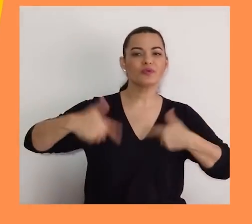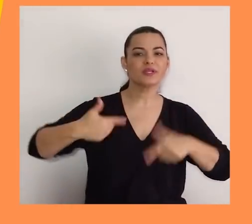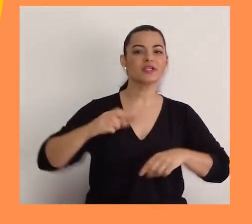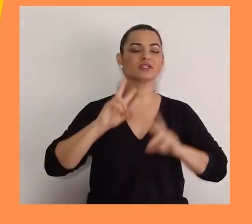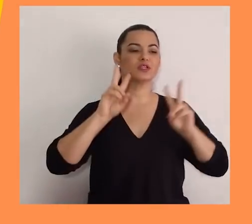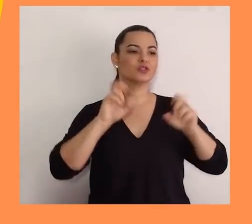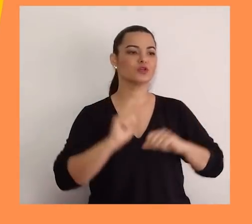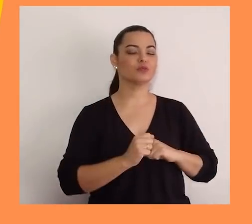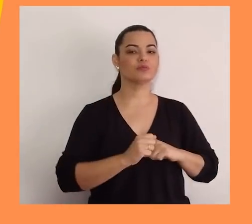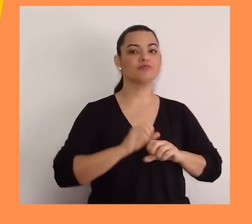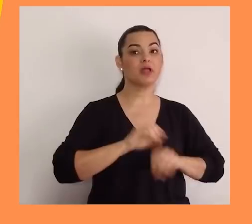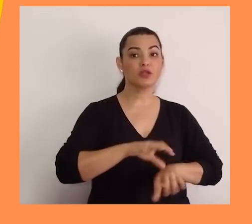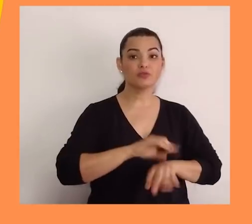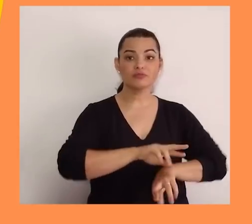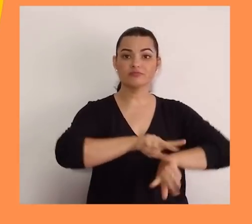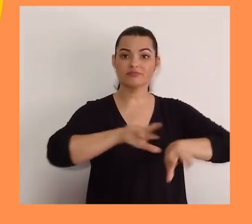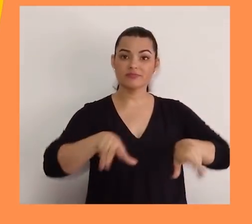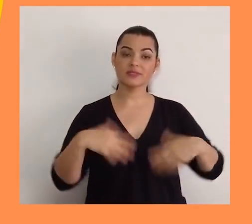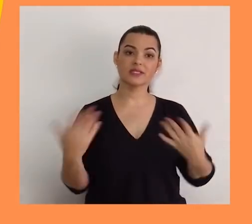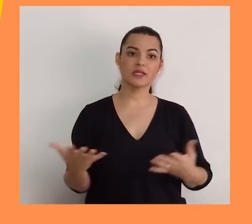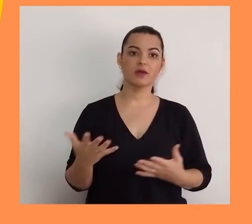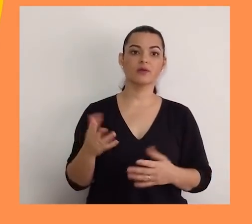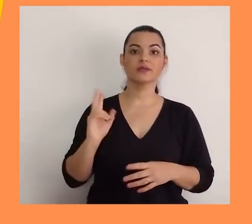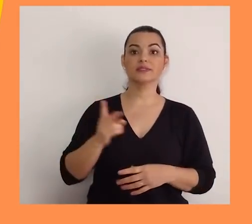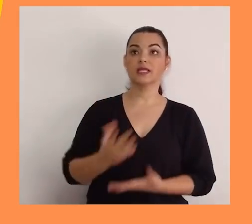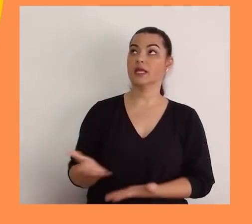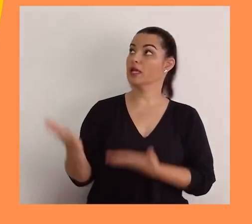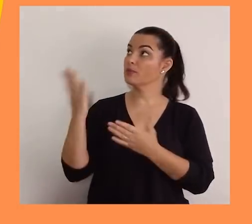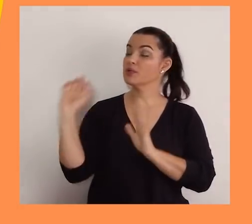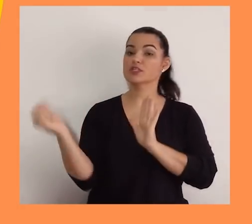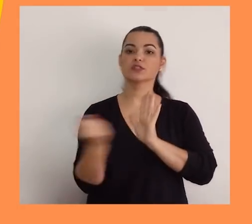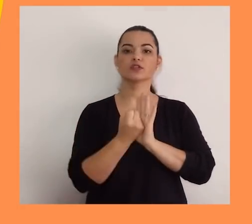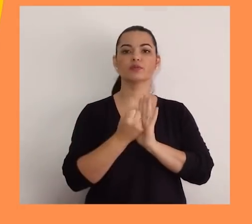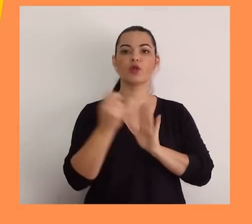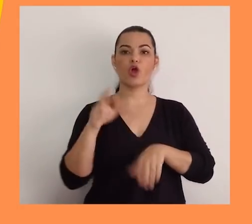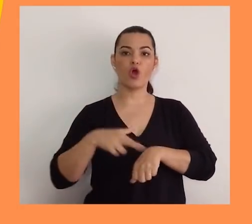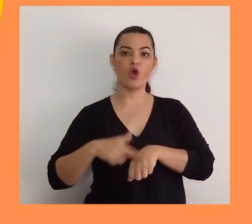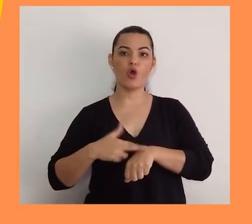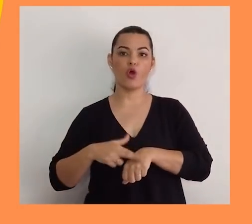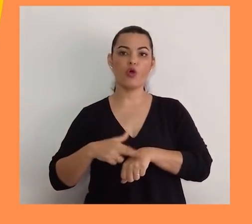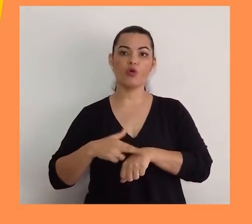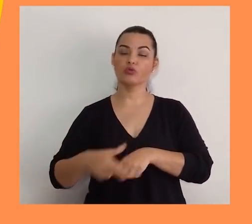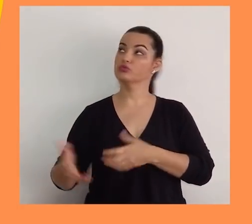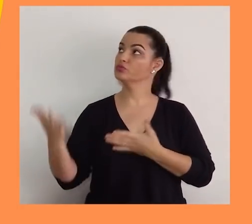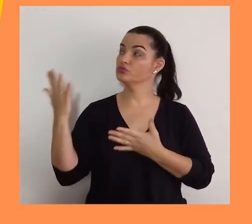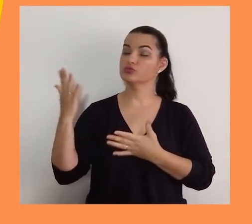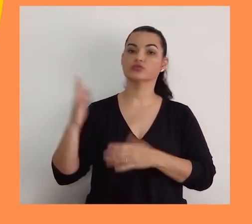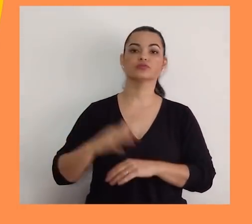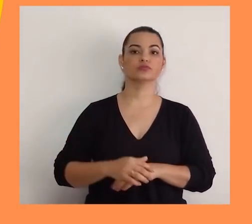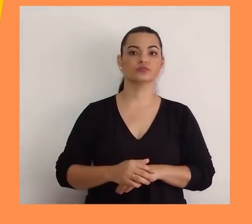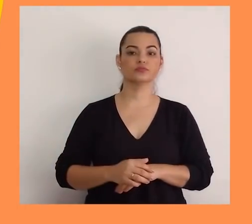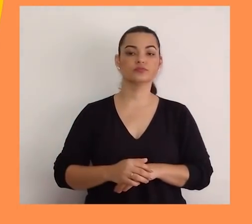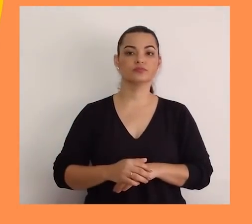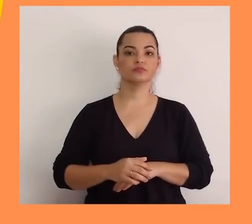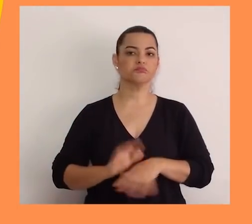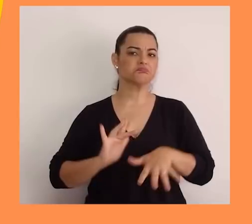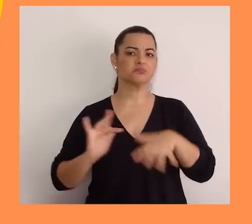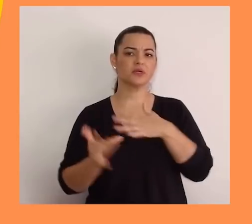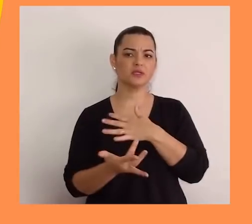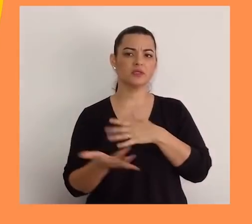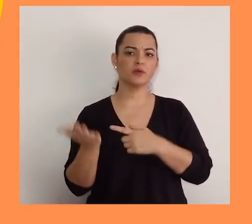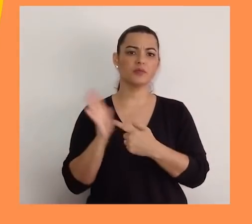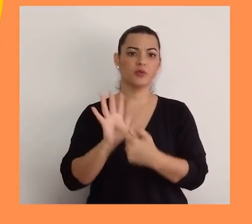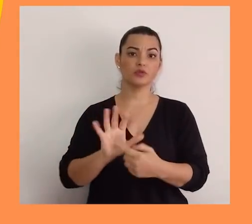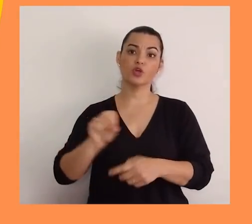um podcast ele tem esse símbolo roxinho aí nas plataformas ou um outro símbolo parecido com